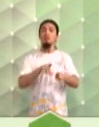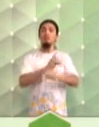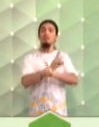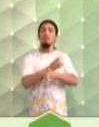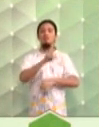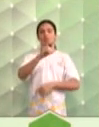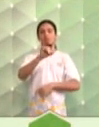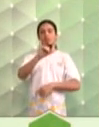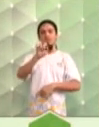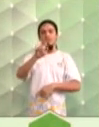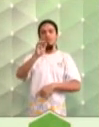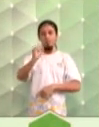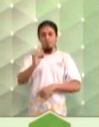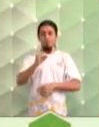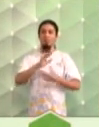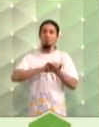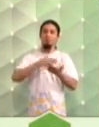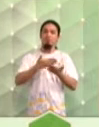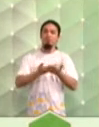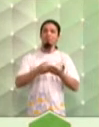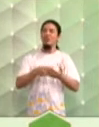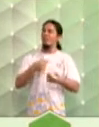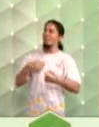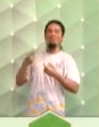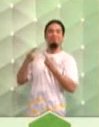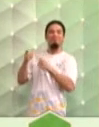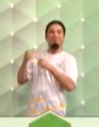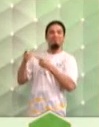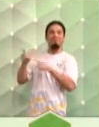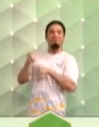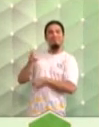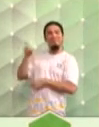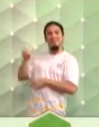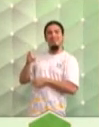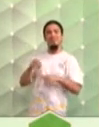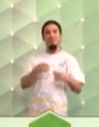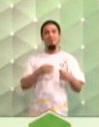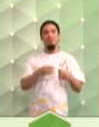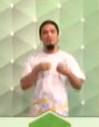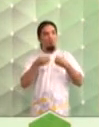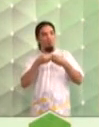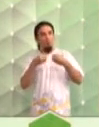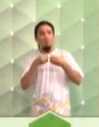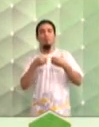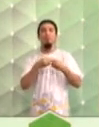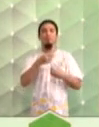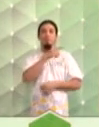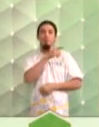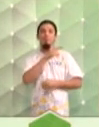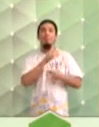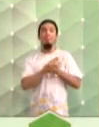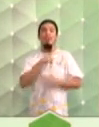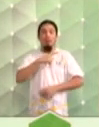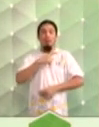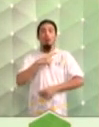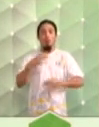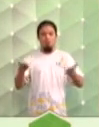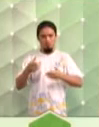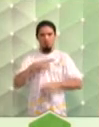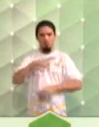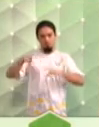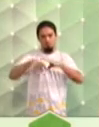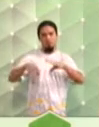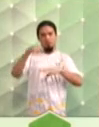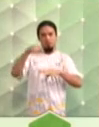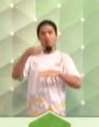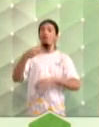começar o primeiro sorteio, que está bem aqui no cantinho, ali do lado ali do Augusto, olha, você que está conferindo, porque hoje o nosso sorteio, que é o terceiro